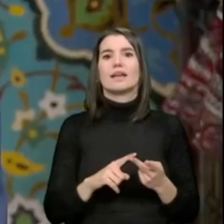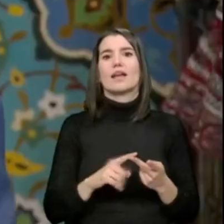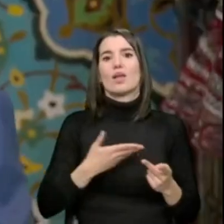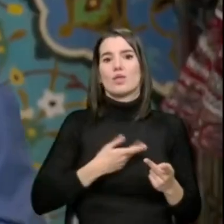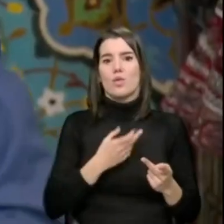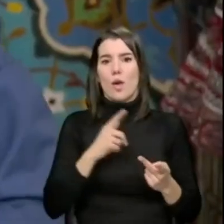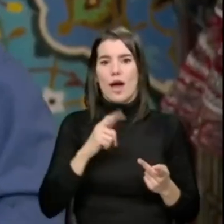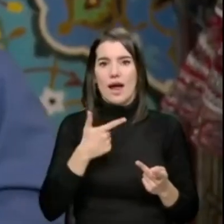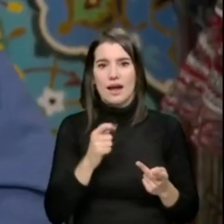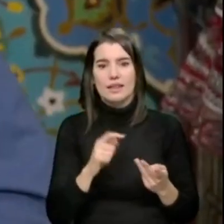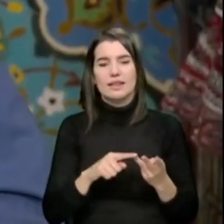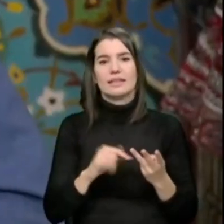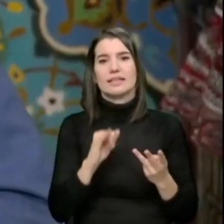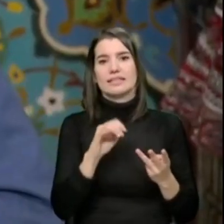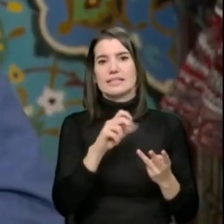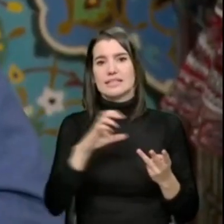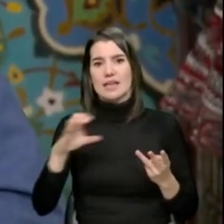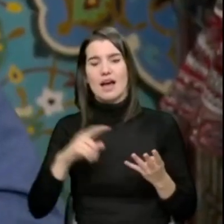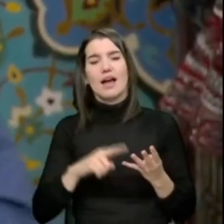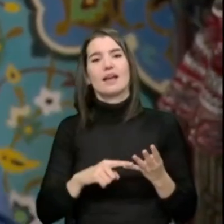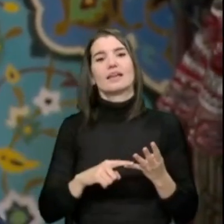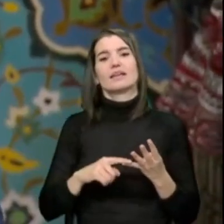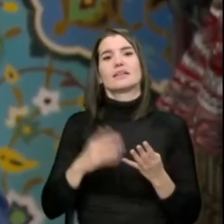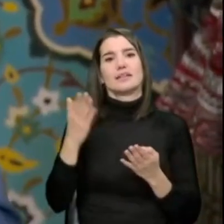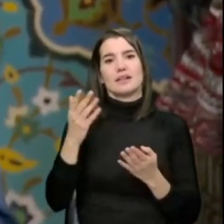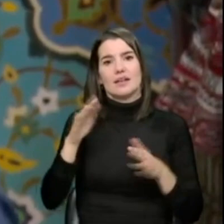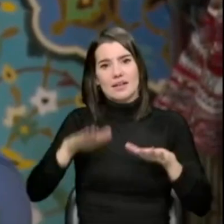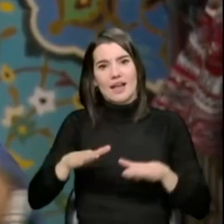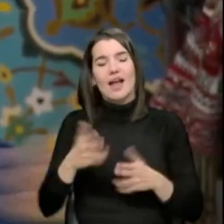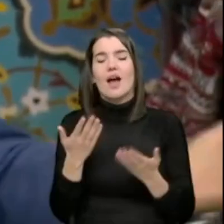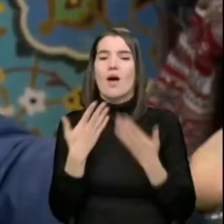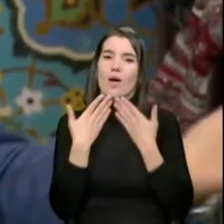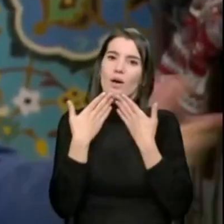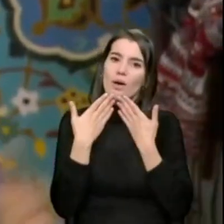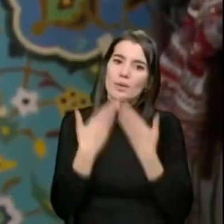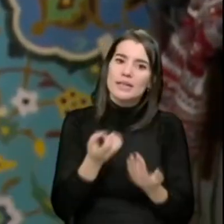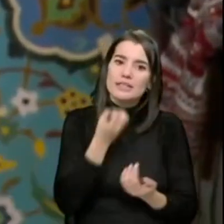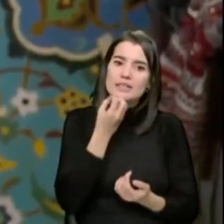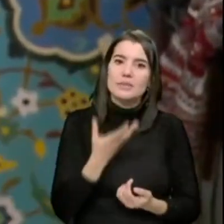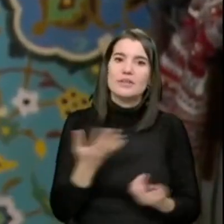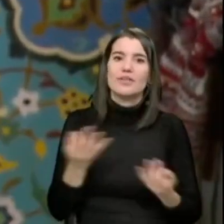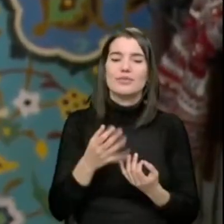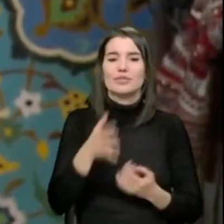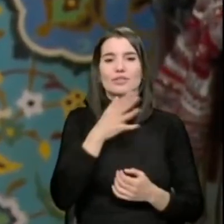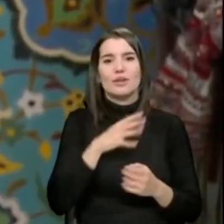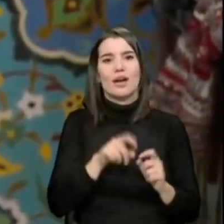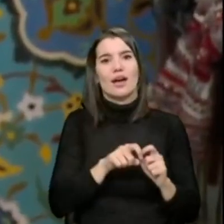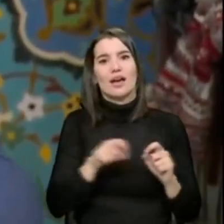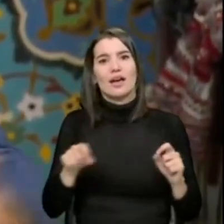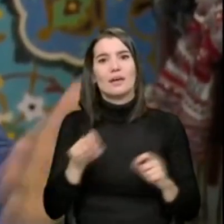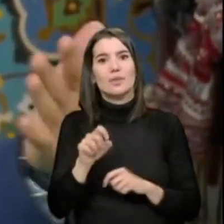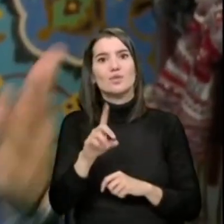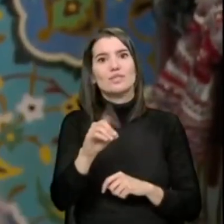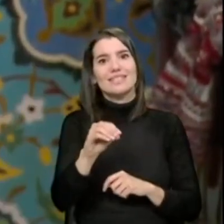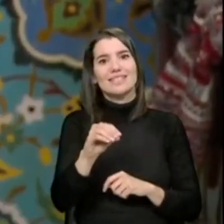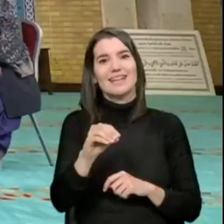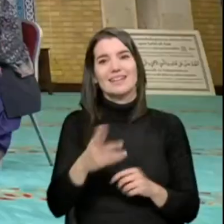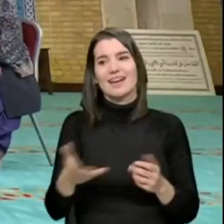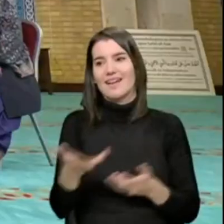Isaac, um enorme obrigado pela simpatia que tiveram. Obrigado por partilharem connosco 60 minutos de um